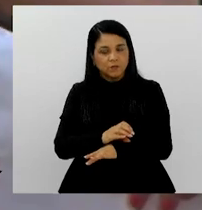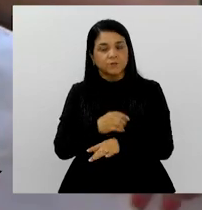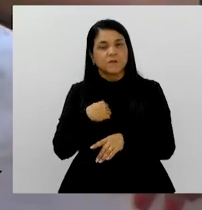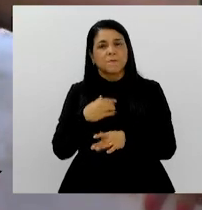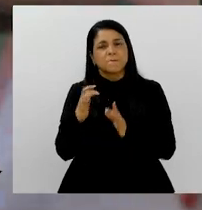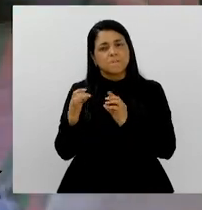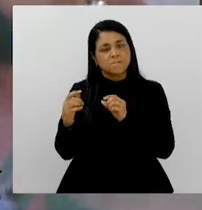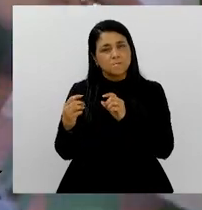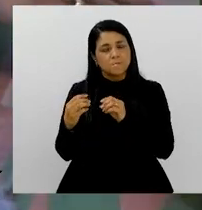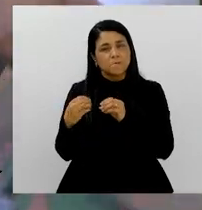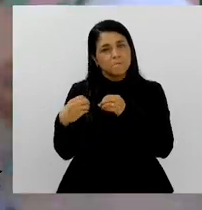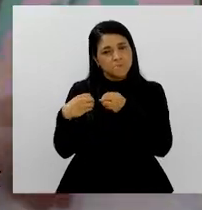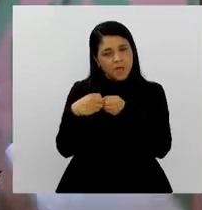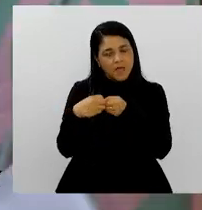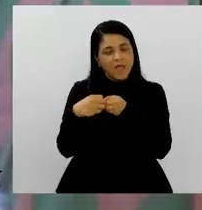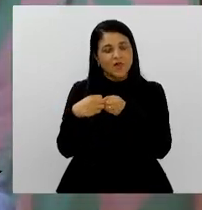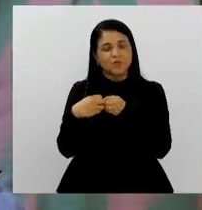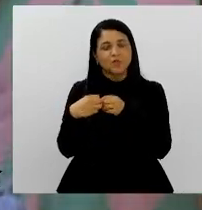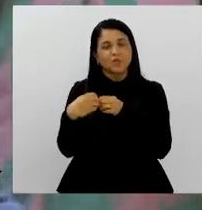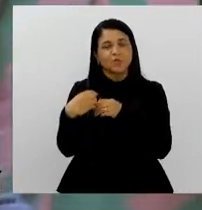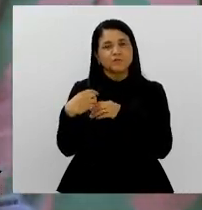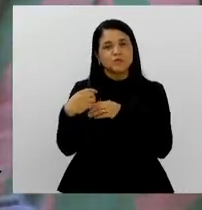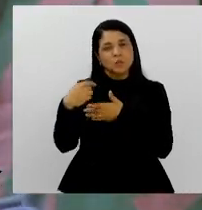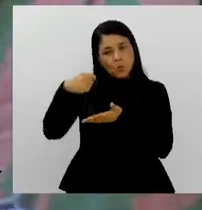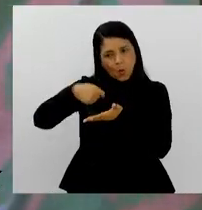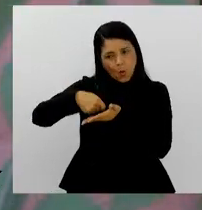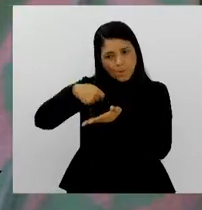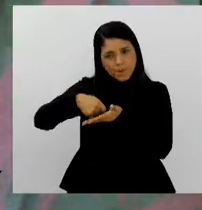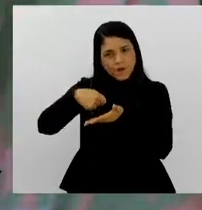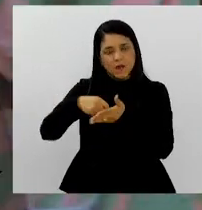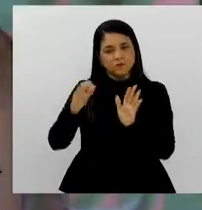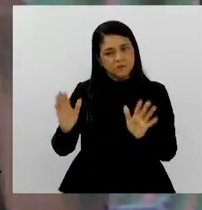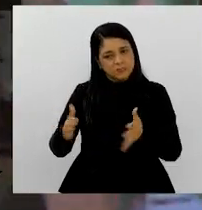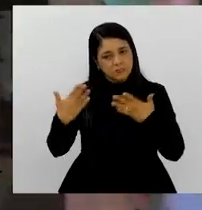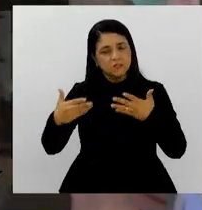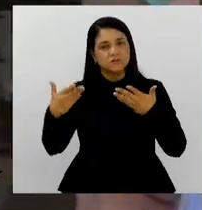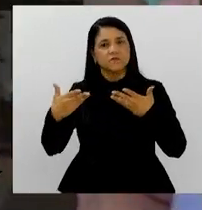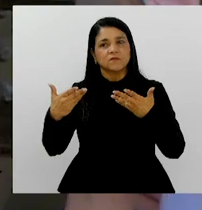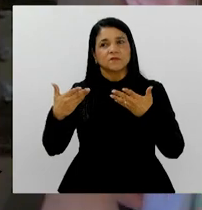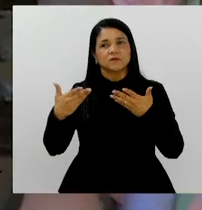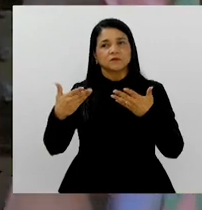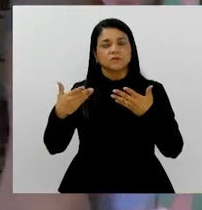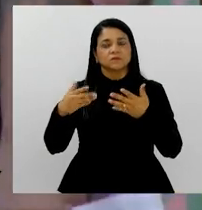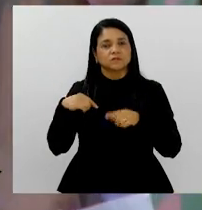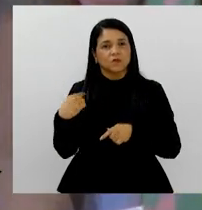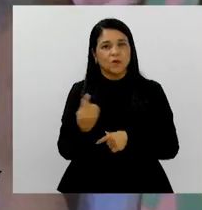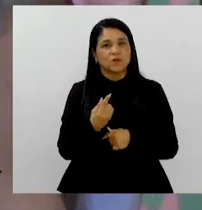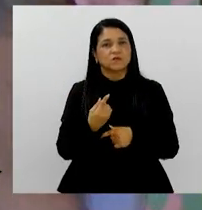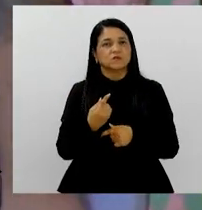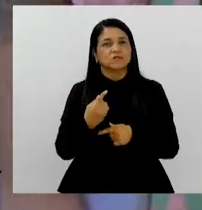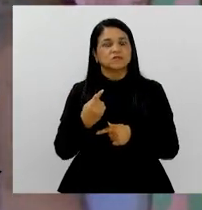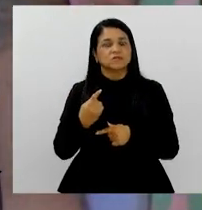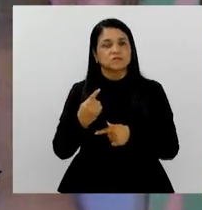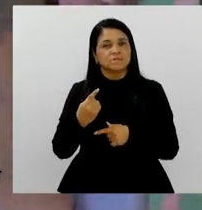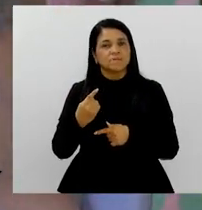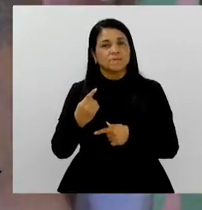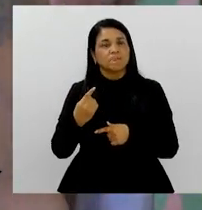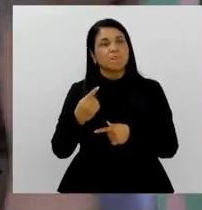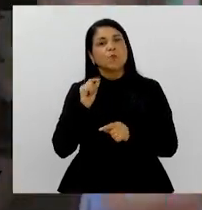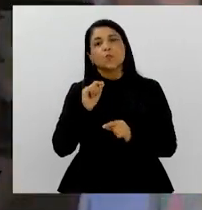nos lembrando, nos cobrando, nos incentivando a transcender daquilo